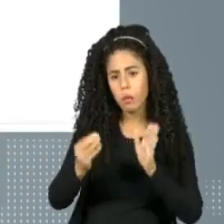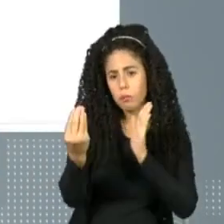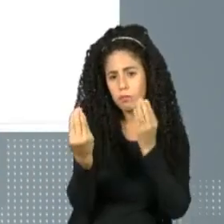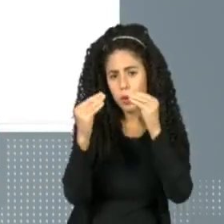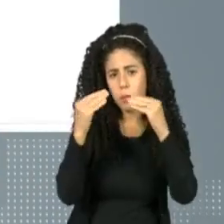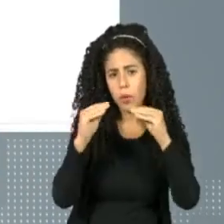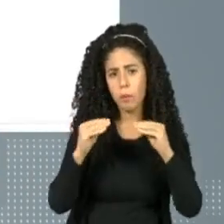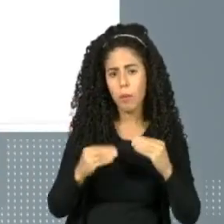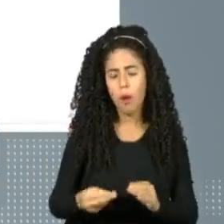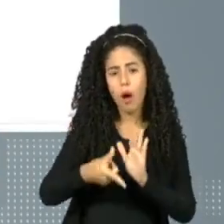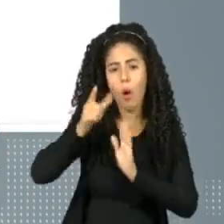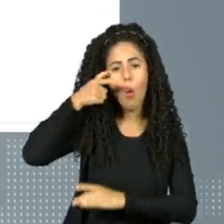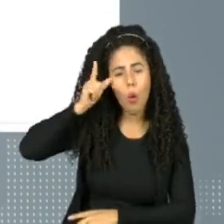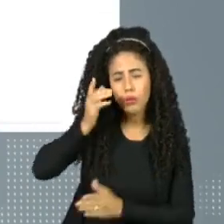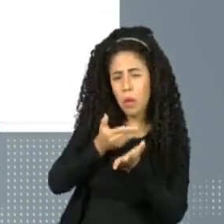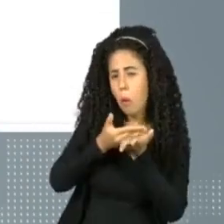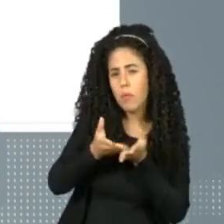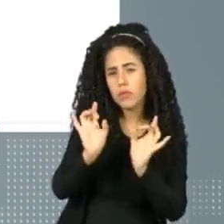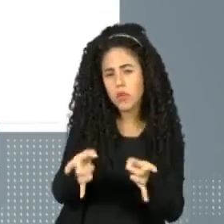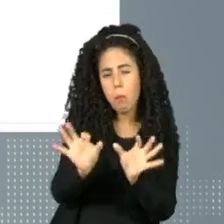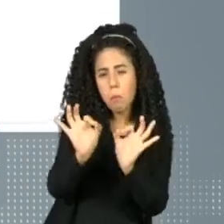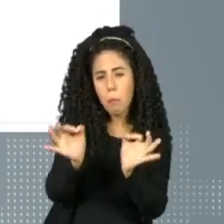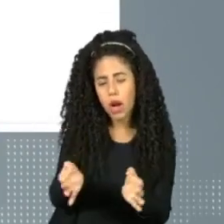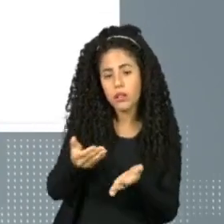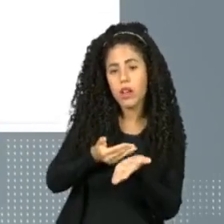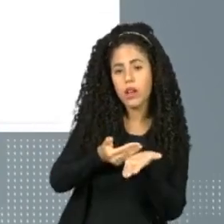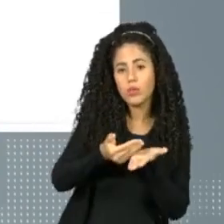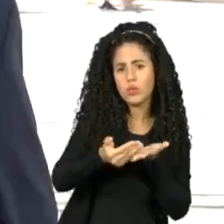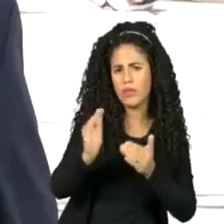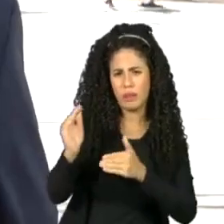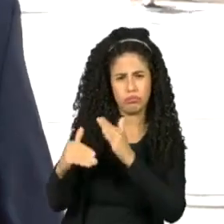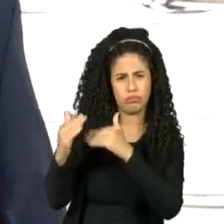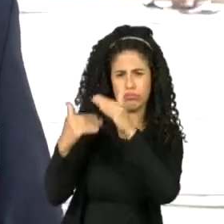operações eram apenas o começo dessa mudança que vai muito